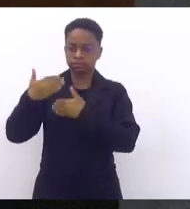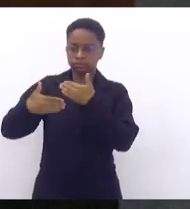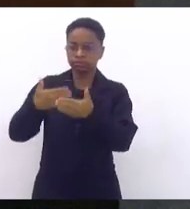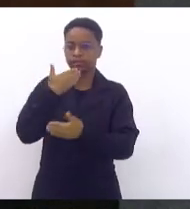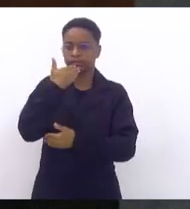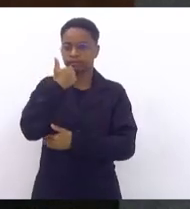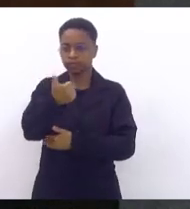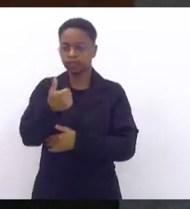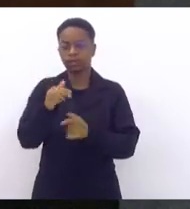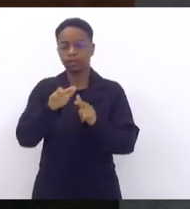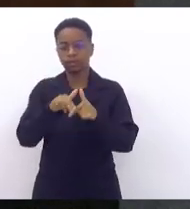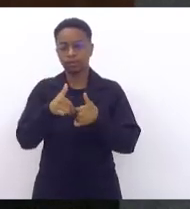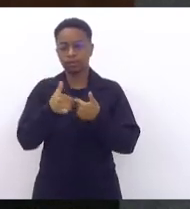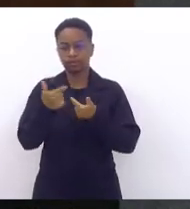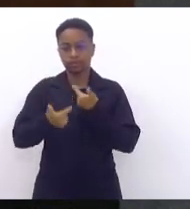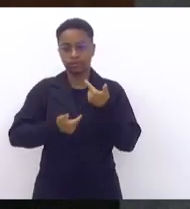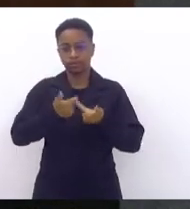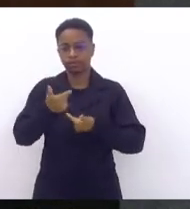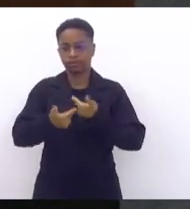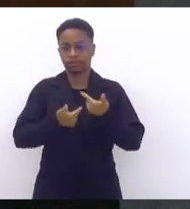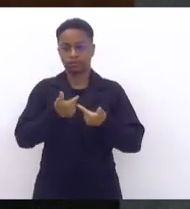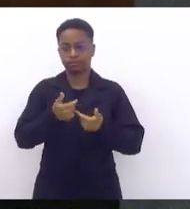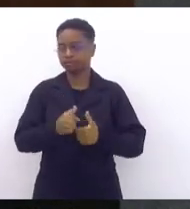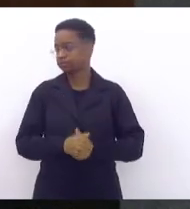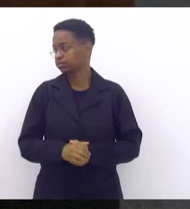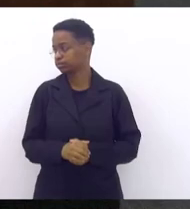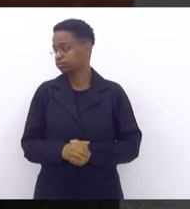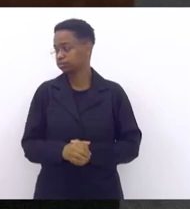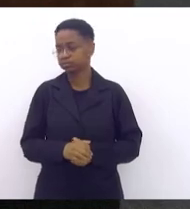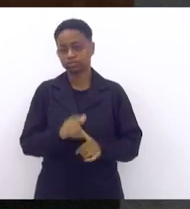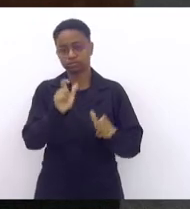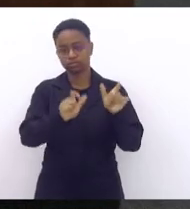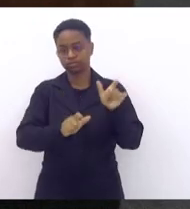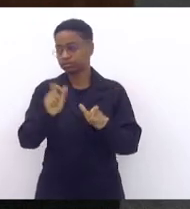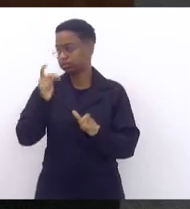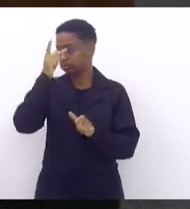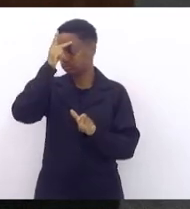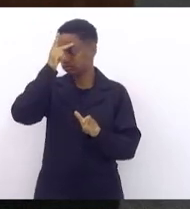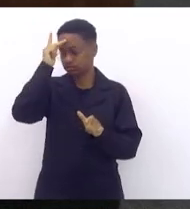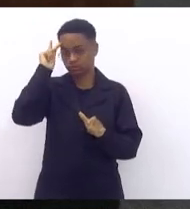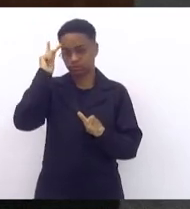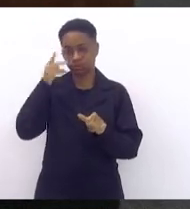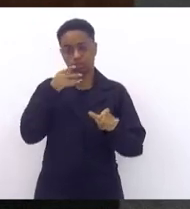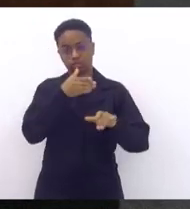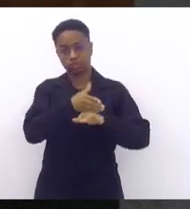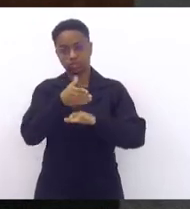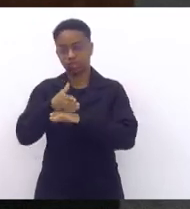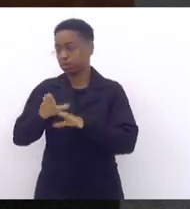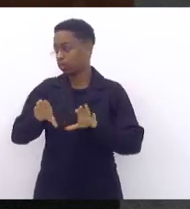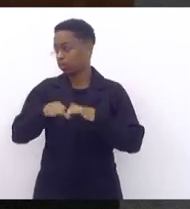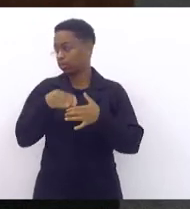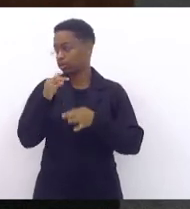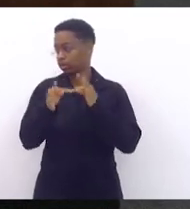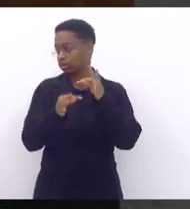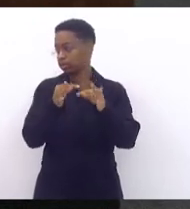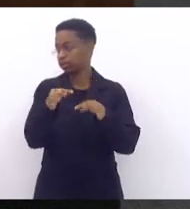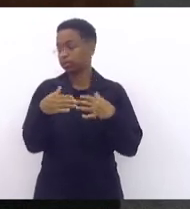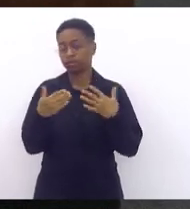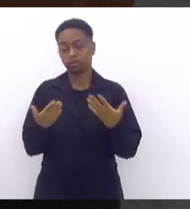recuperação por causa do trabalho abnegado dessas pessoas que estão lá nas comunidades terapêuticas.